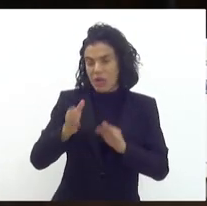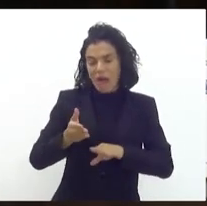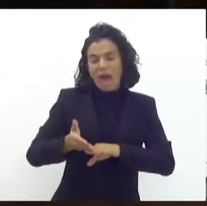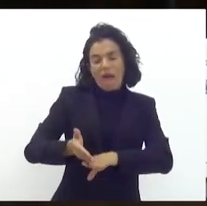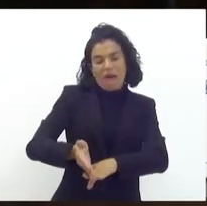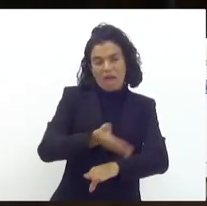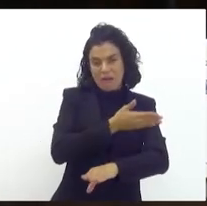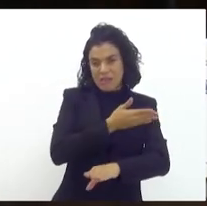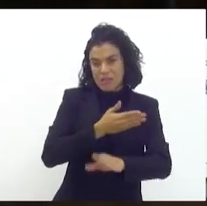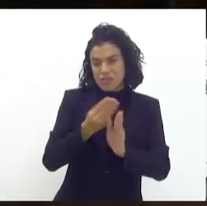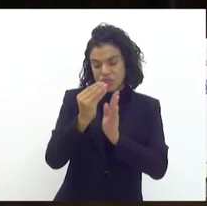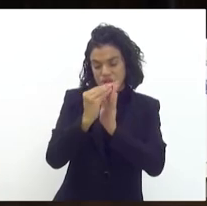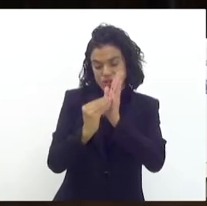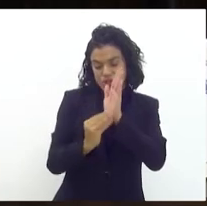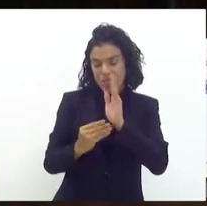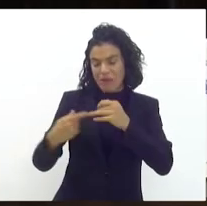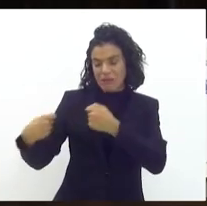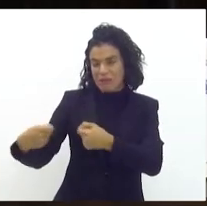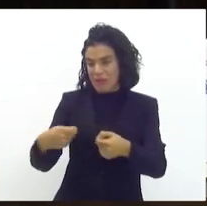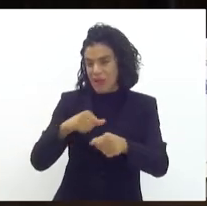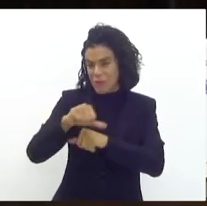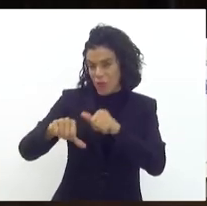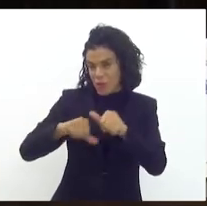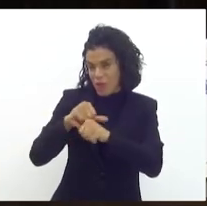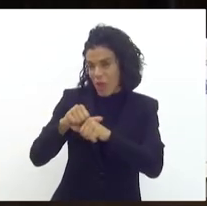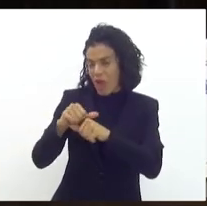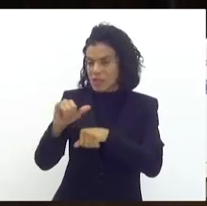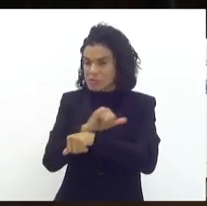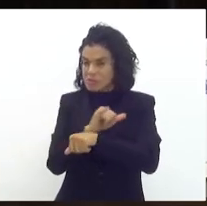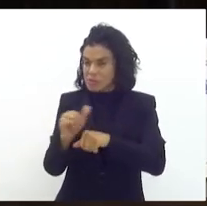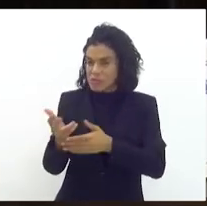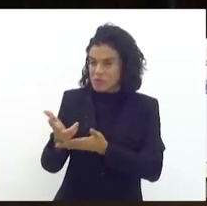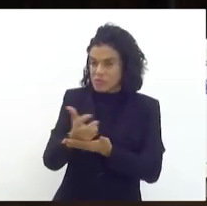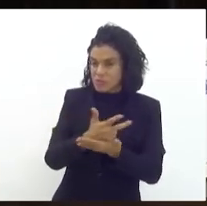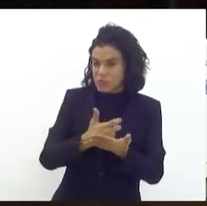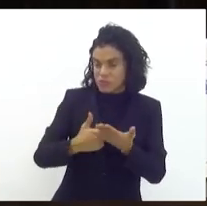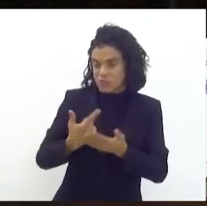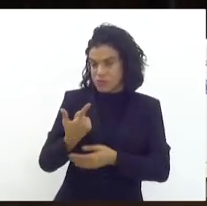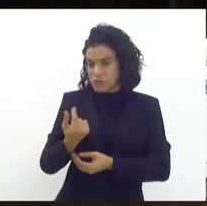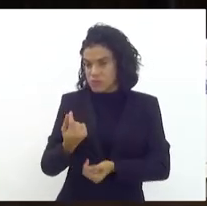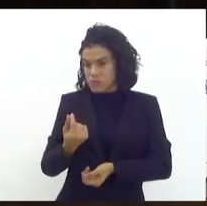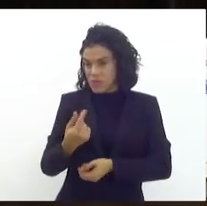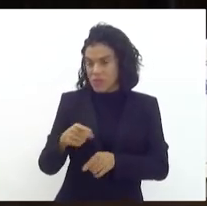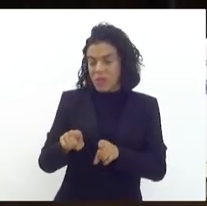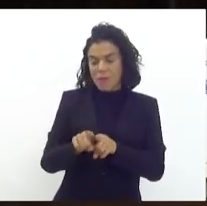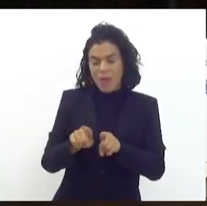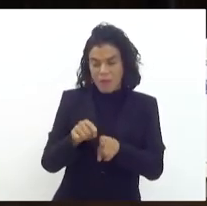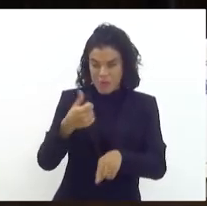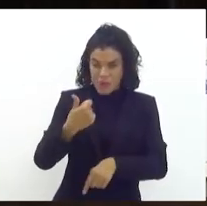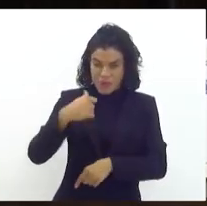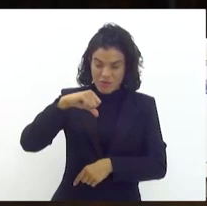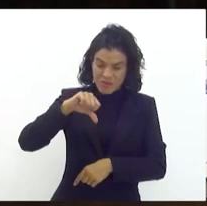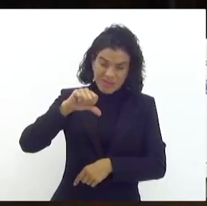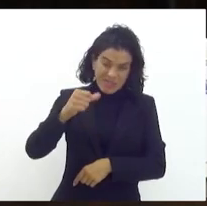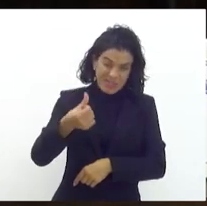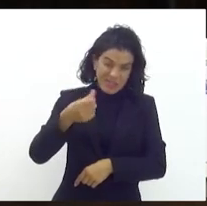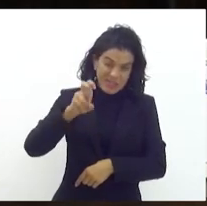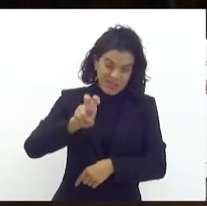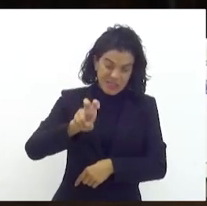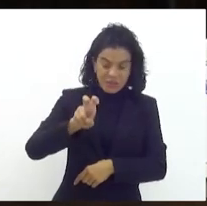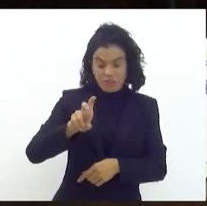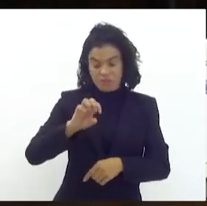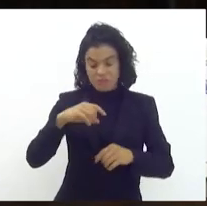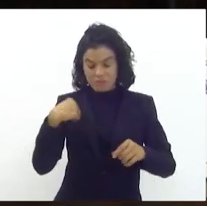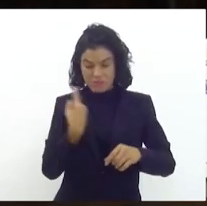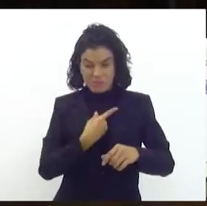implícito uma reforma em 2003 a Constituição de 65 também agora para que a gente possa